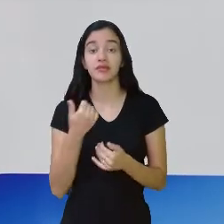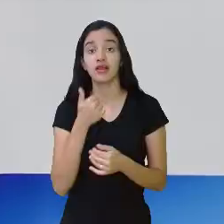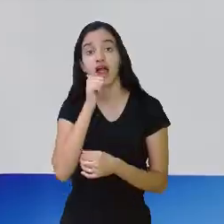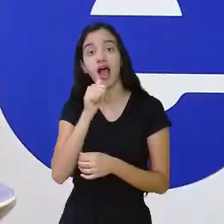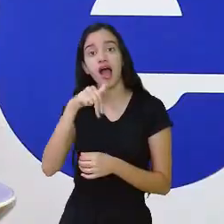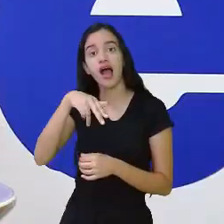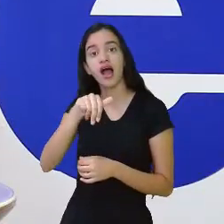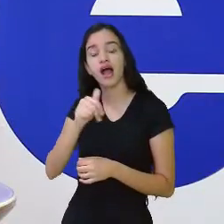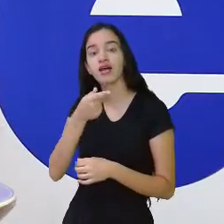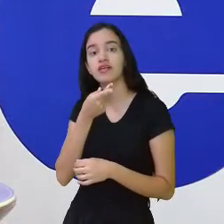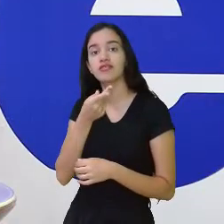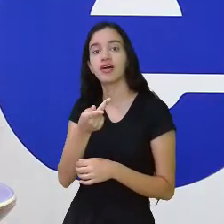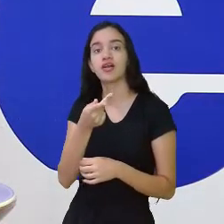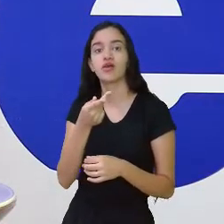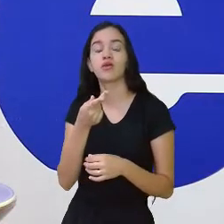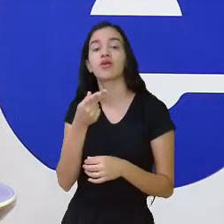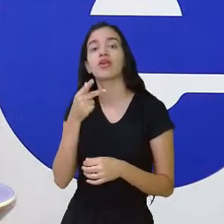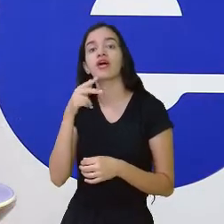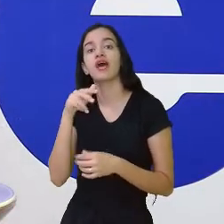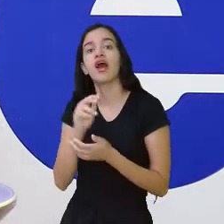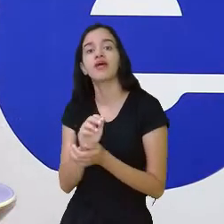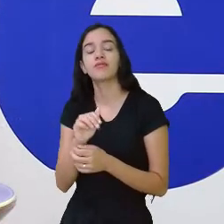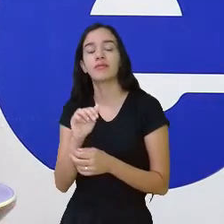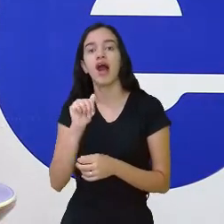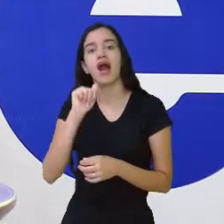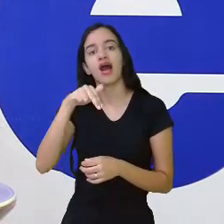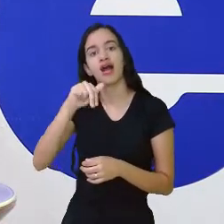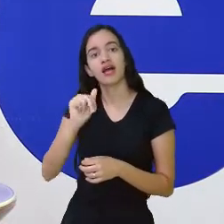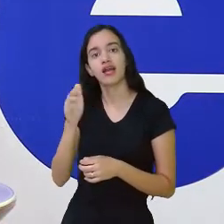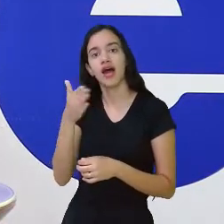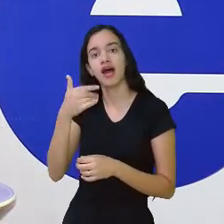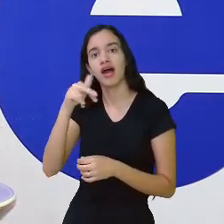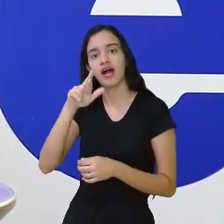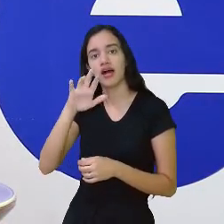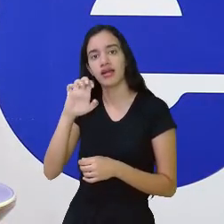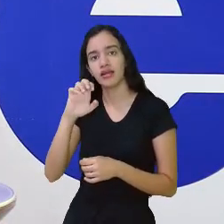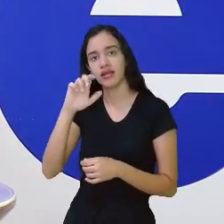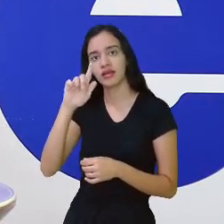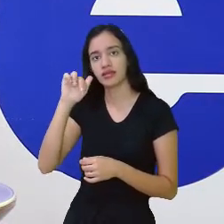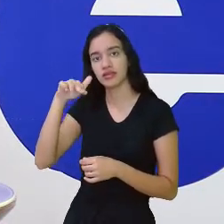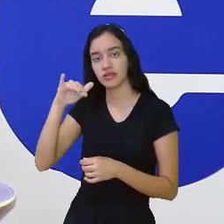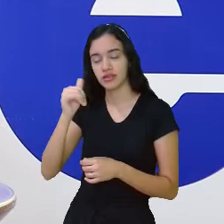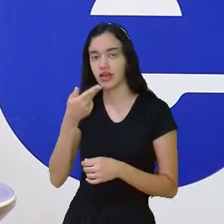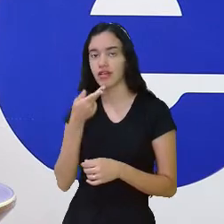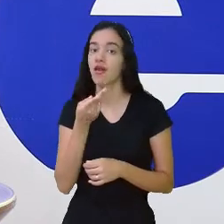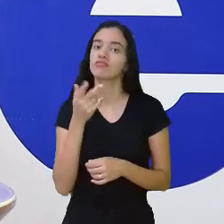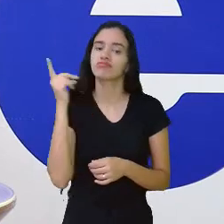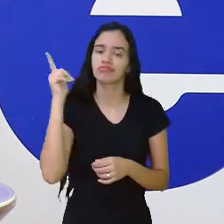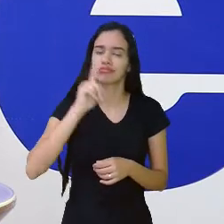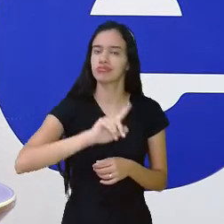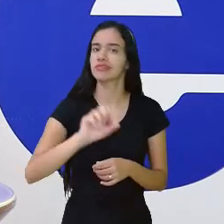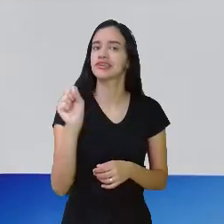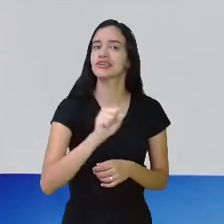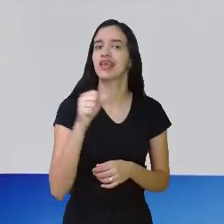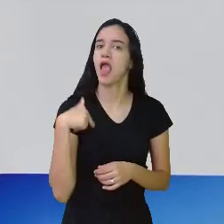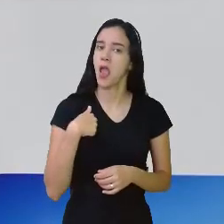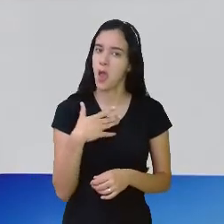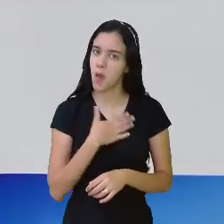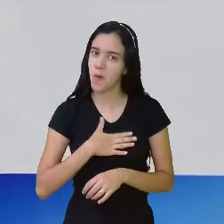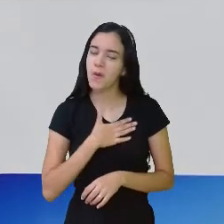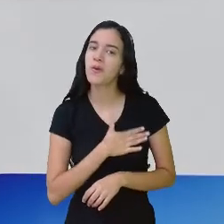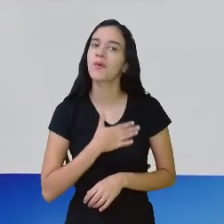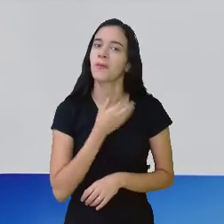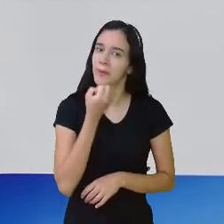disse, viu? A Ana Regina disse que sim, viu? Que vai conseguir sim. Muito bem. Eu gosto assim,